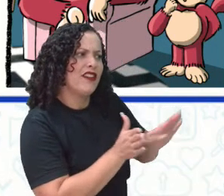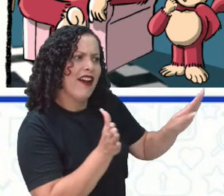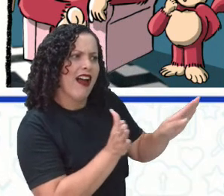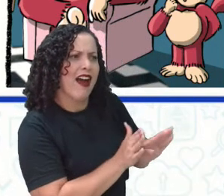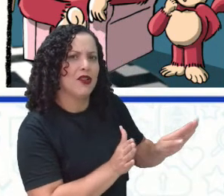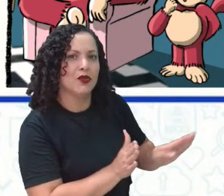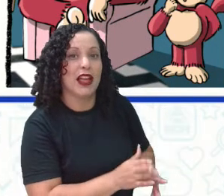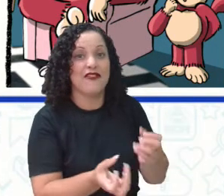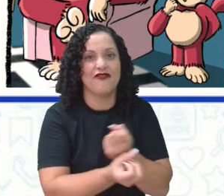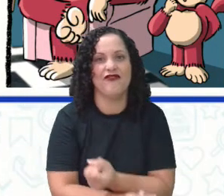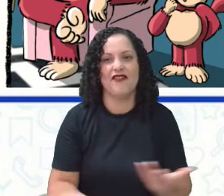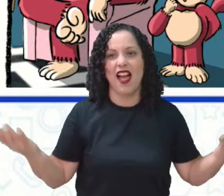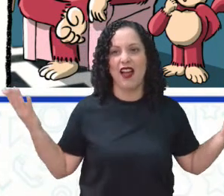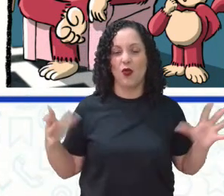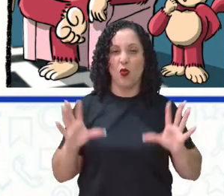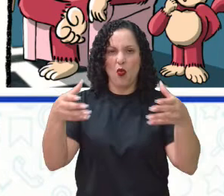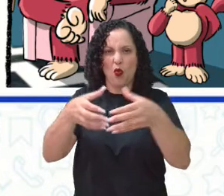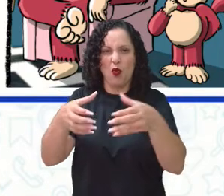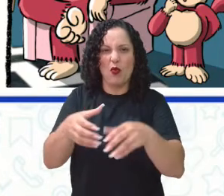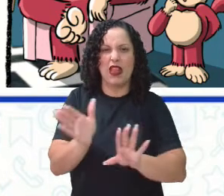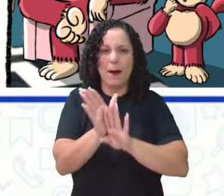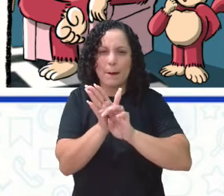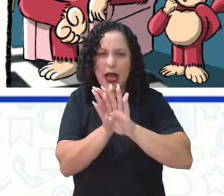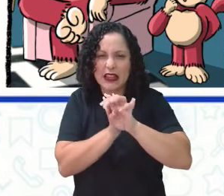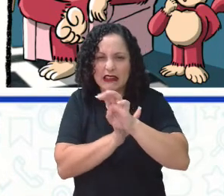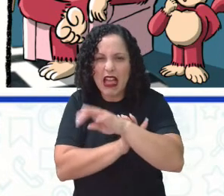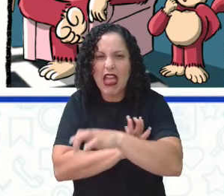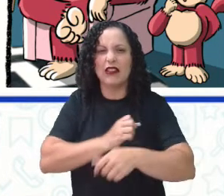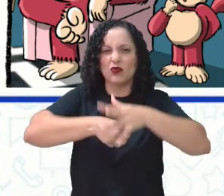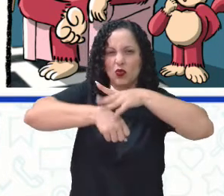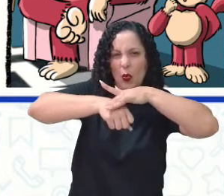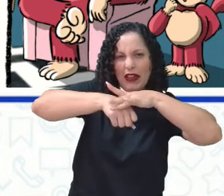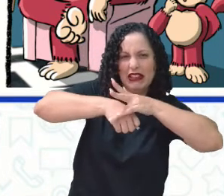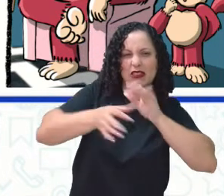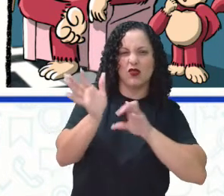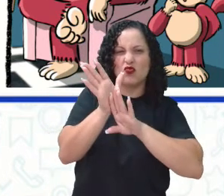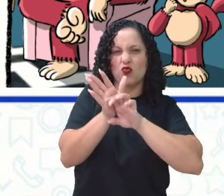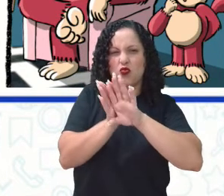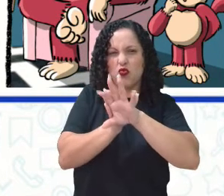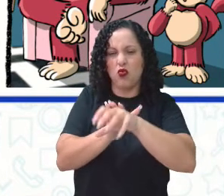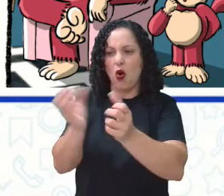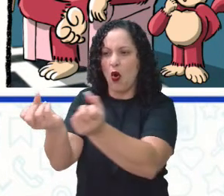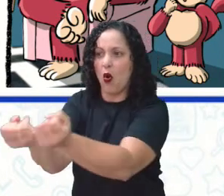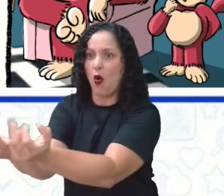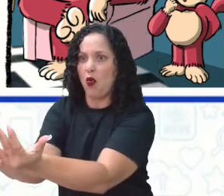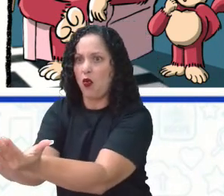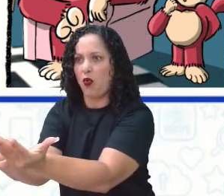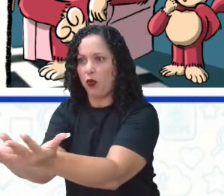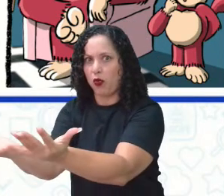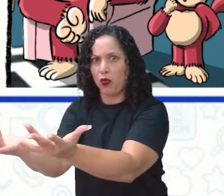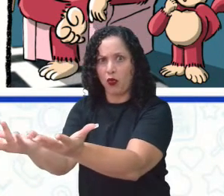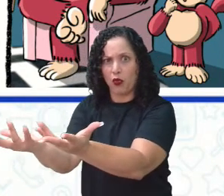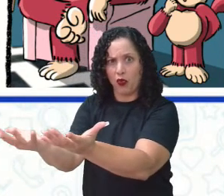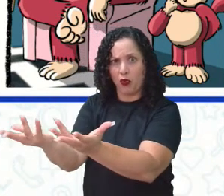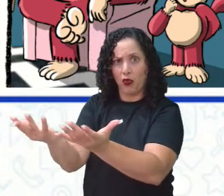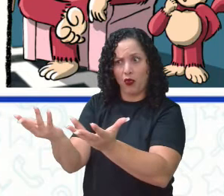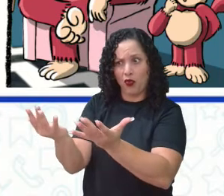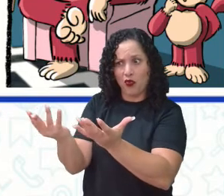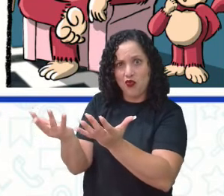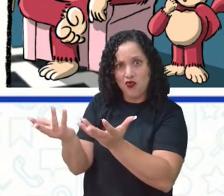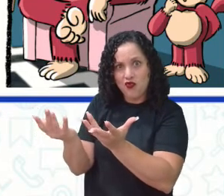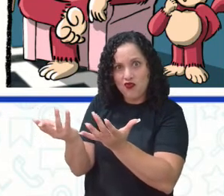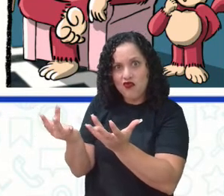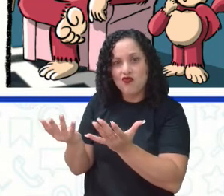que esse grupo amarelo aí unidos, juntinhos, né? Estão aí unidos. E